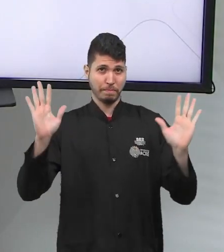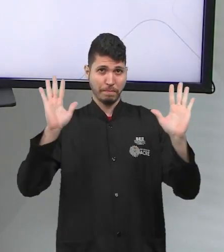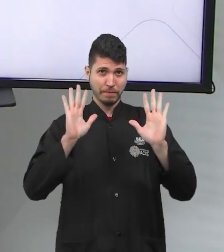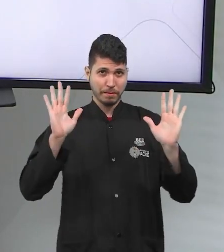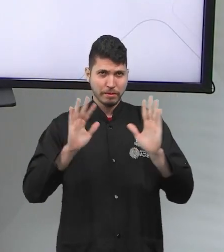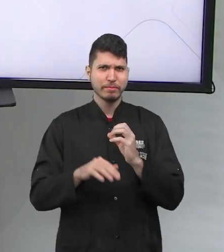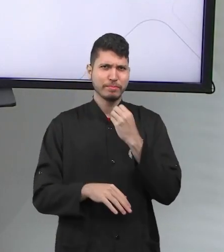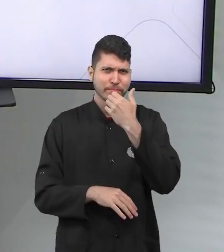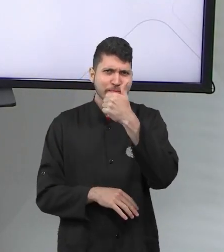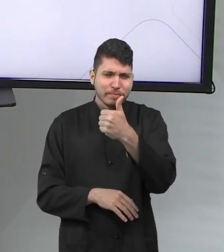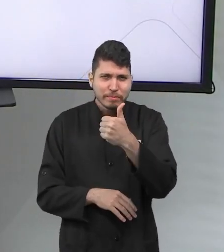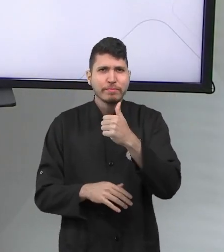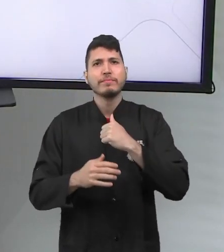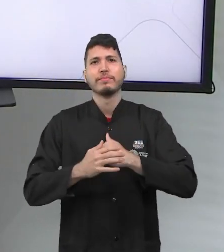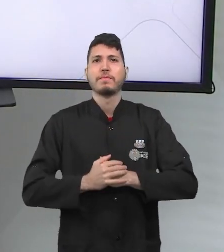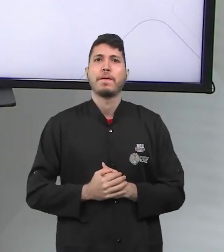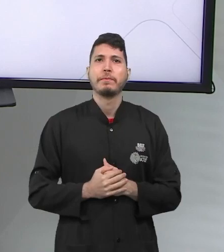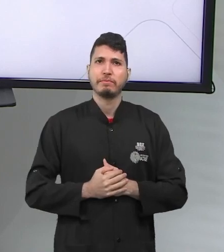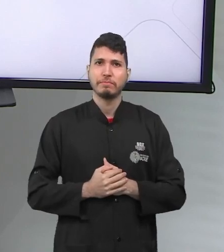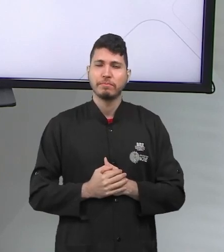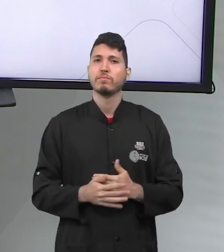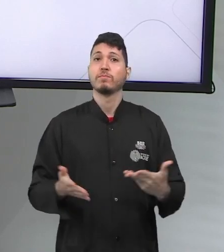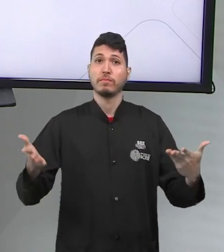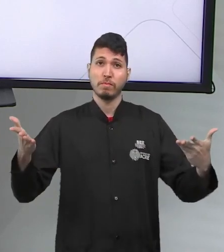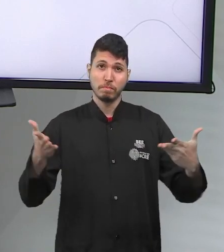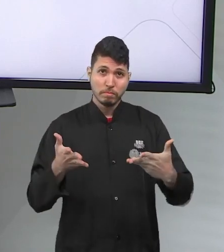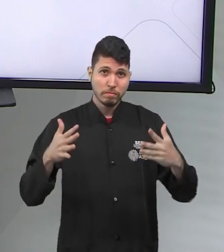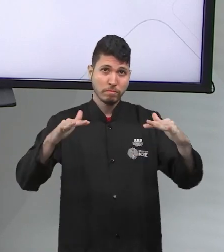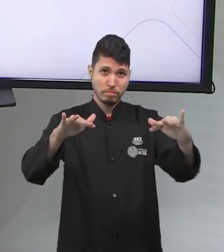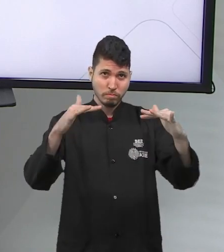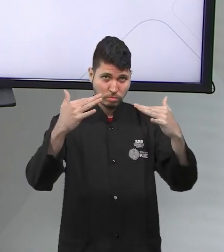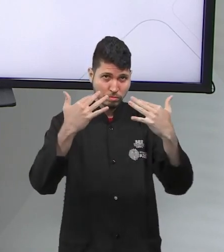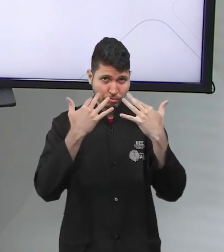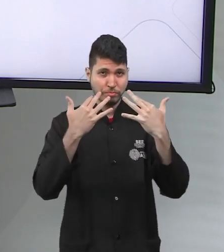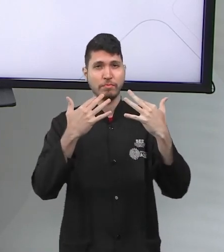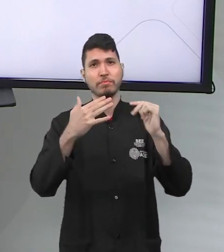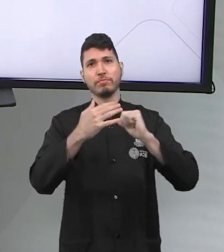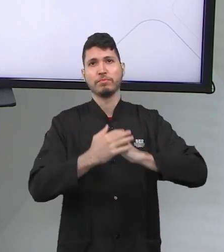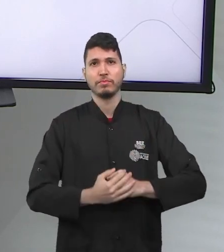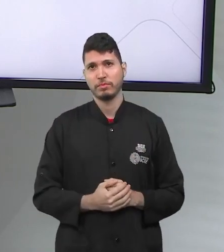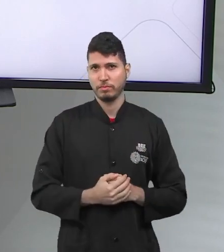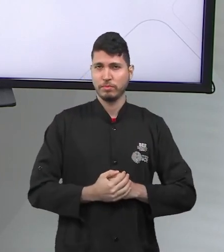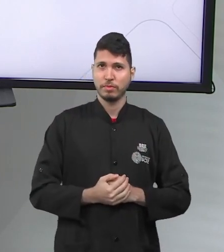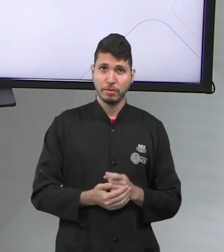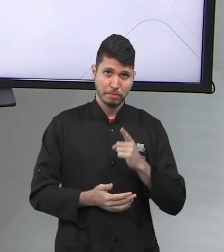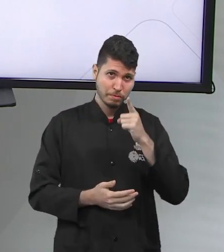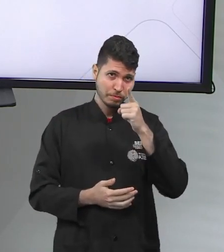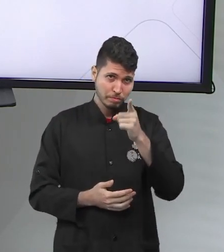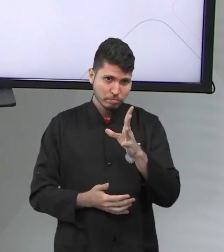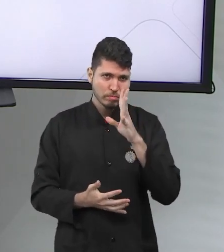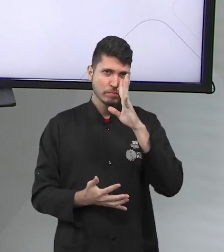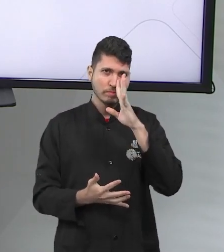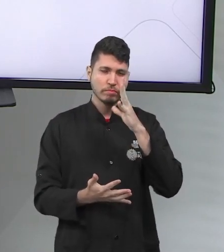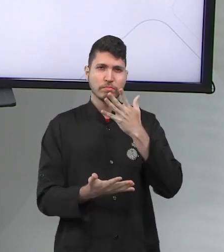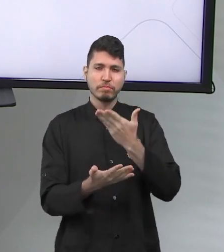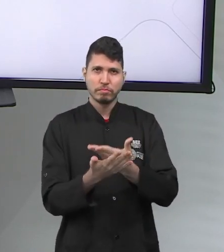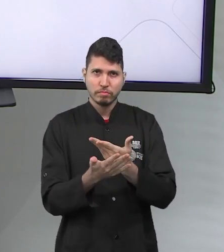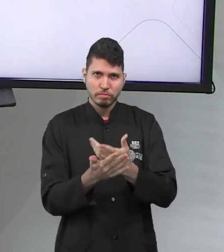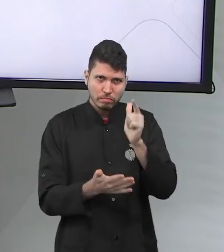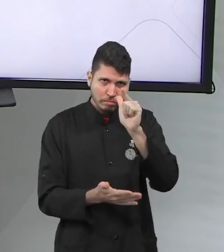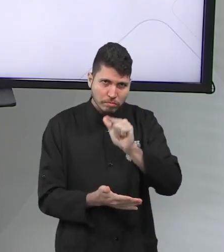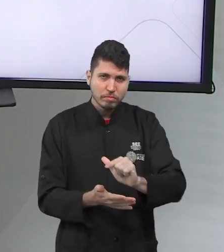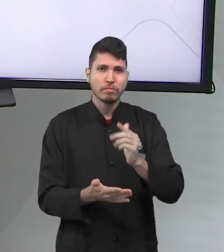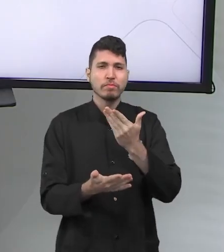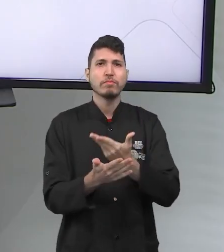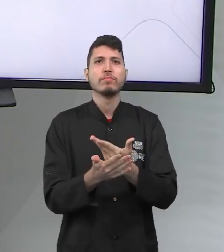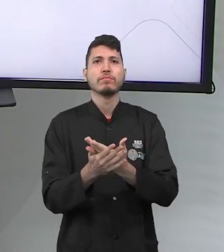Olá, tudo bem com vocês? A partir de agora eu peço a sua atenção para que você comece a acompanhar mais uma